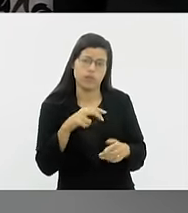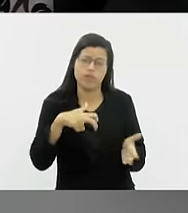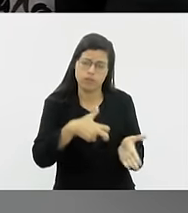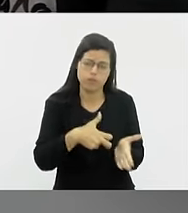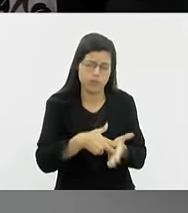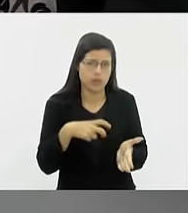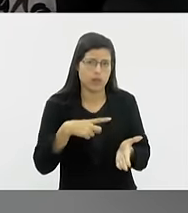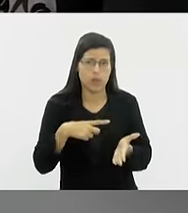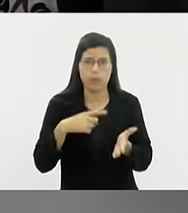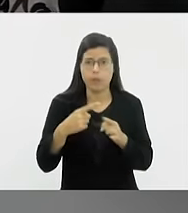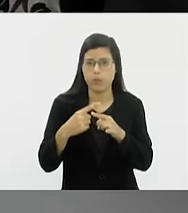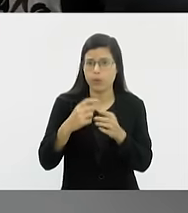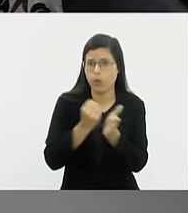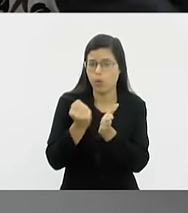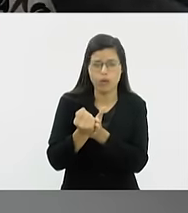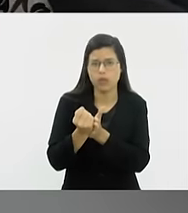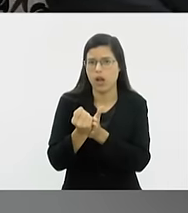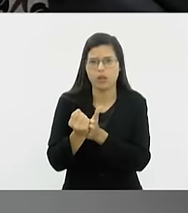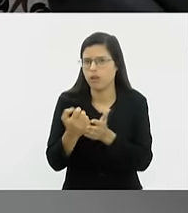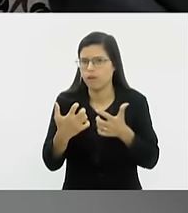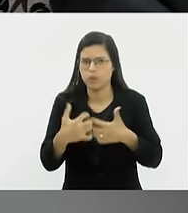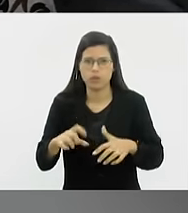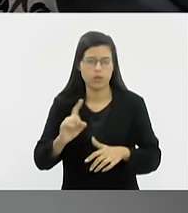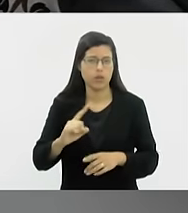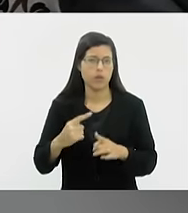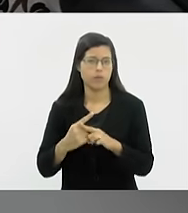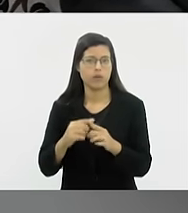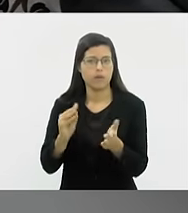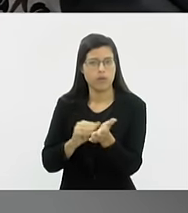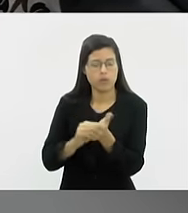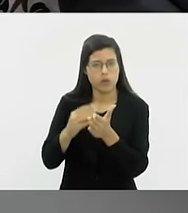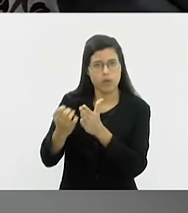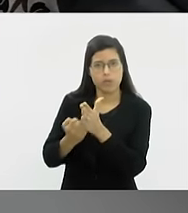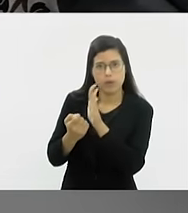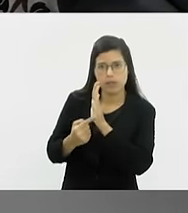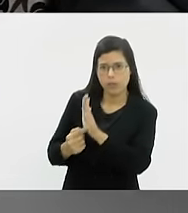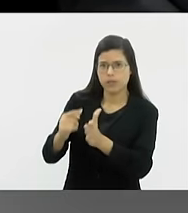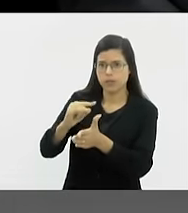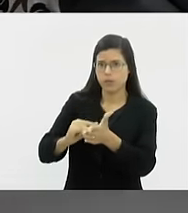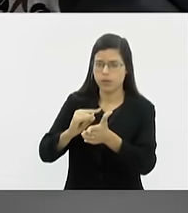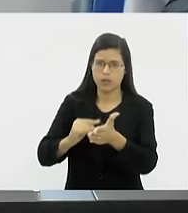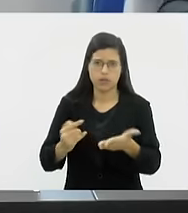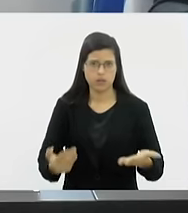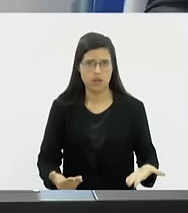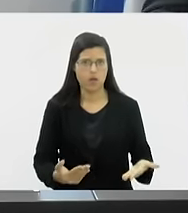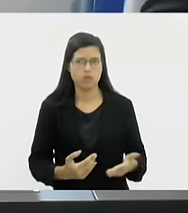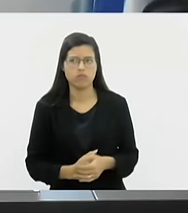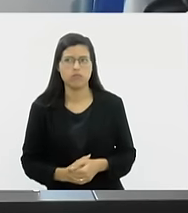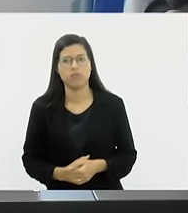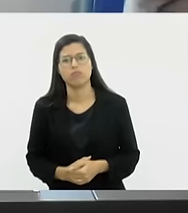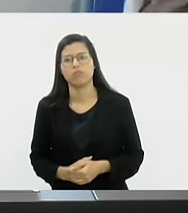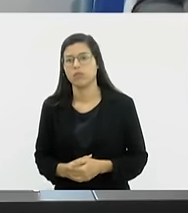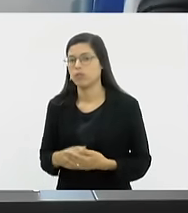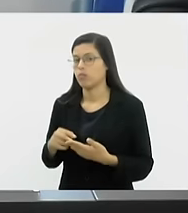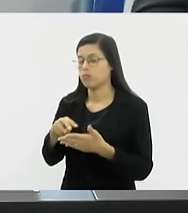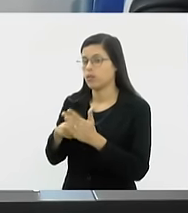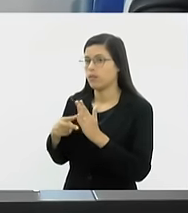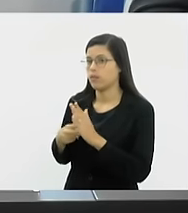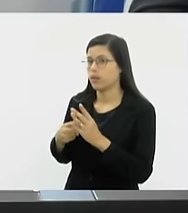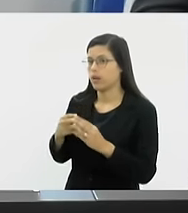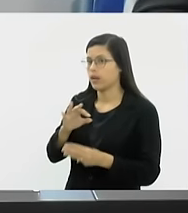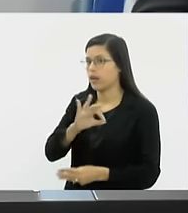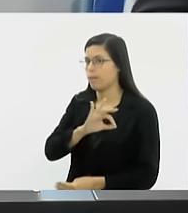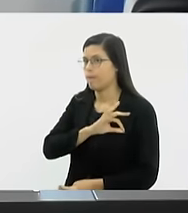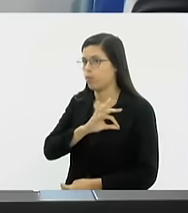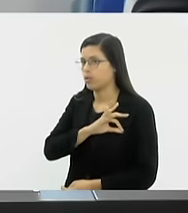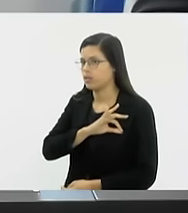Porque o consórcio não apresentou toda a documentação que o Detra exigiu. Então não. Então o senhor quer dizer hoje que a Polícia Militar. A Polícia. Vou me